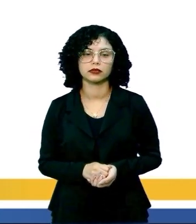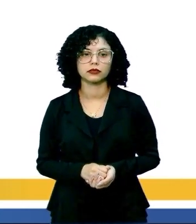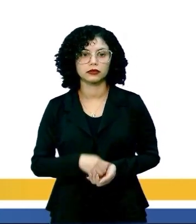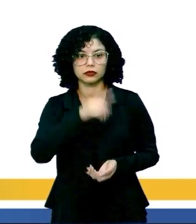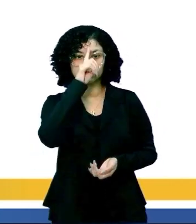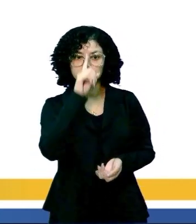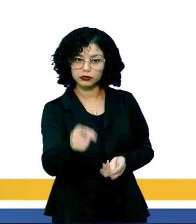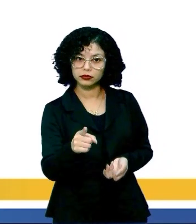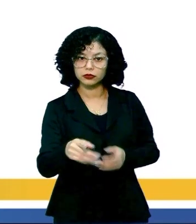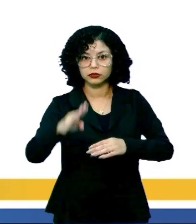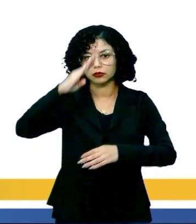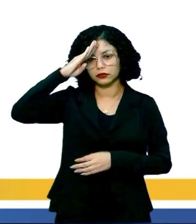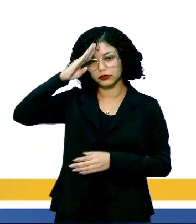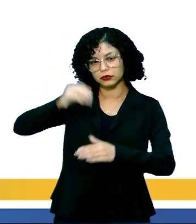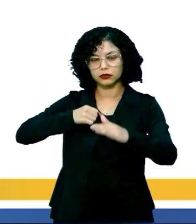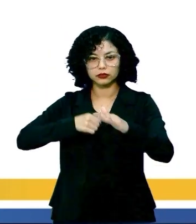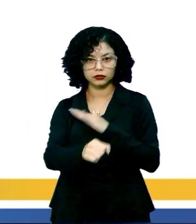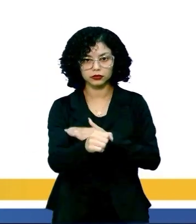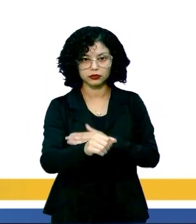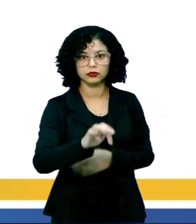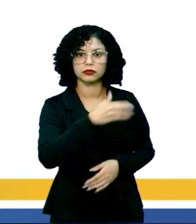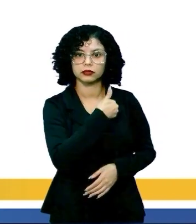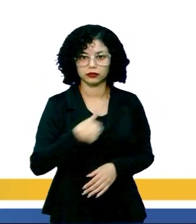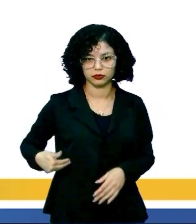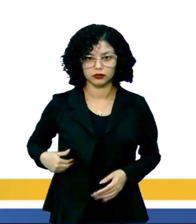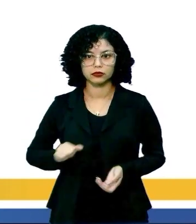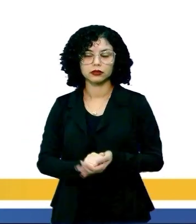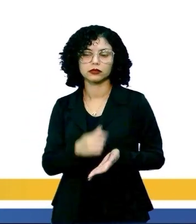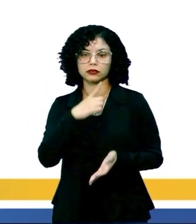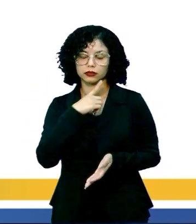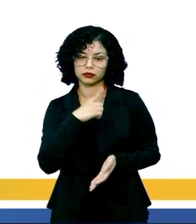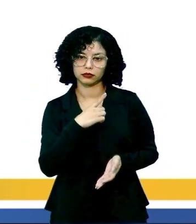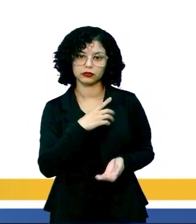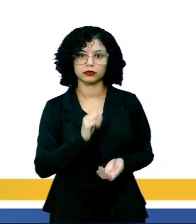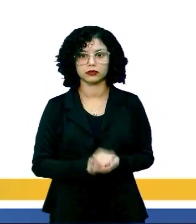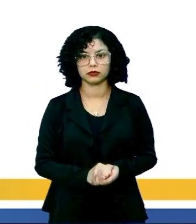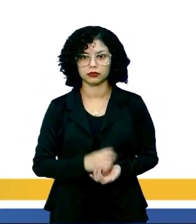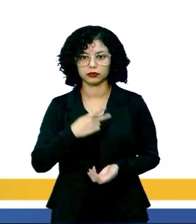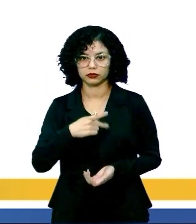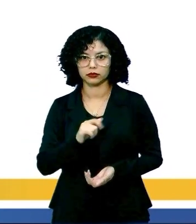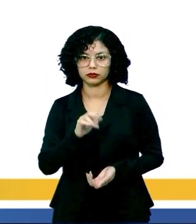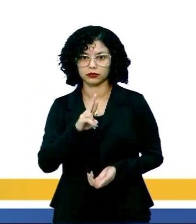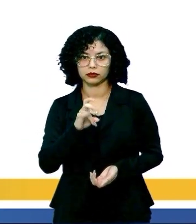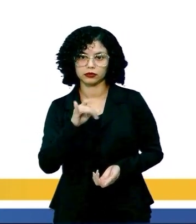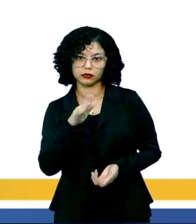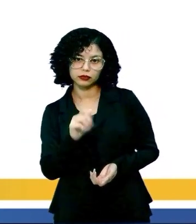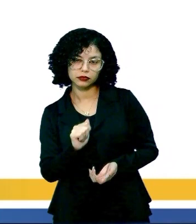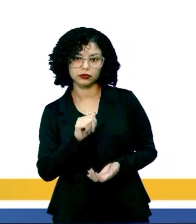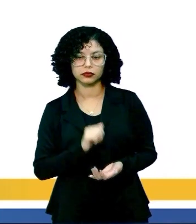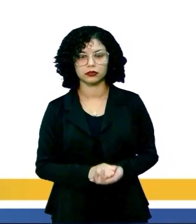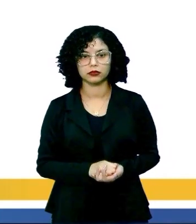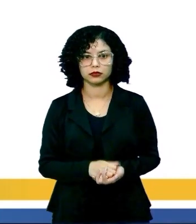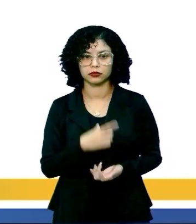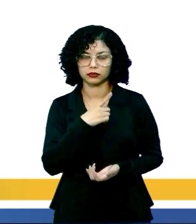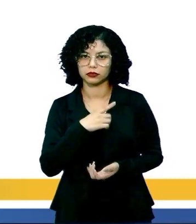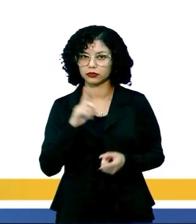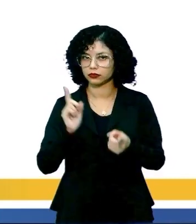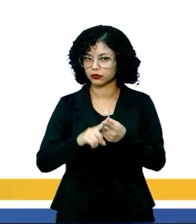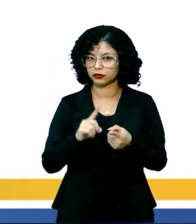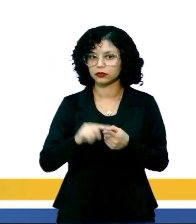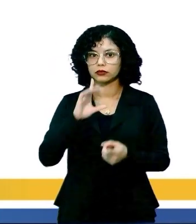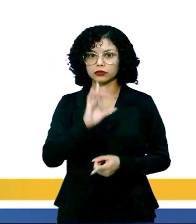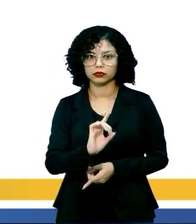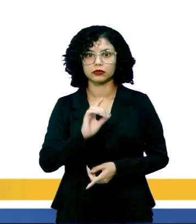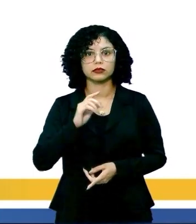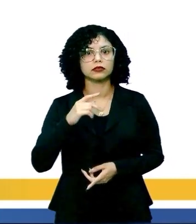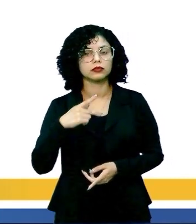A liderança dos militares no golpe republicano fez golpe sim, né? Porque o Dom Pedro